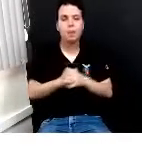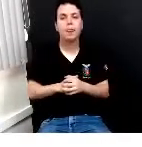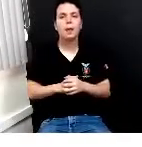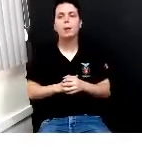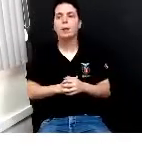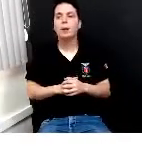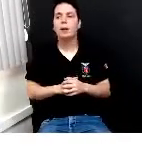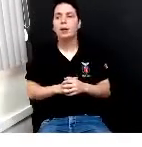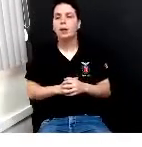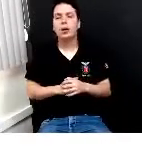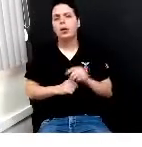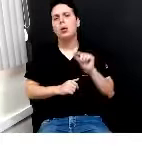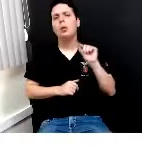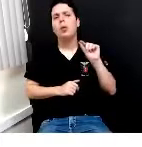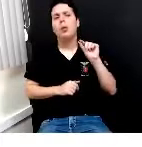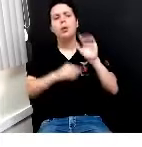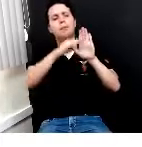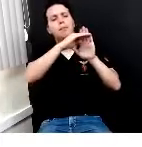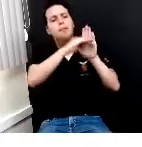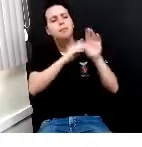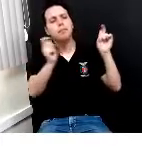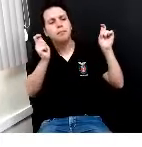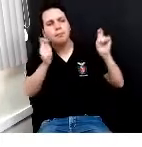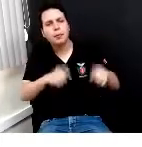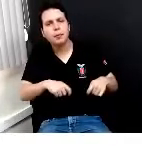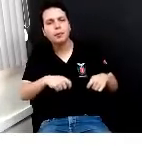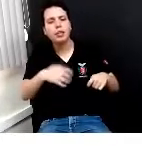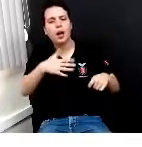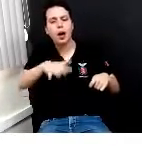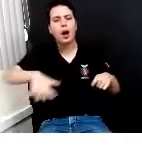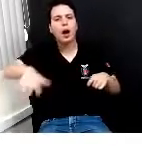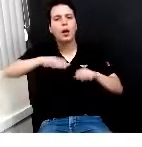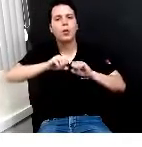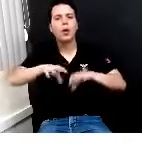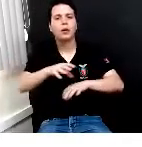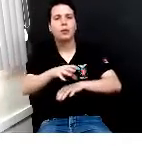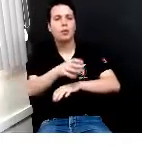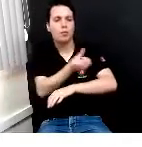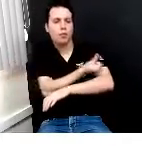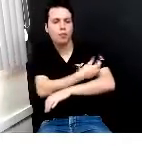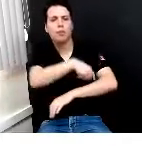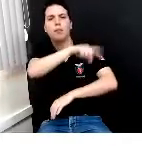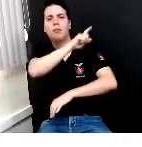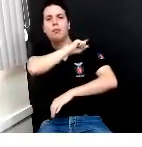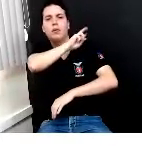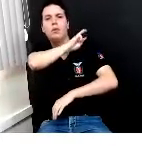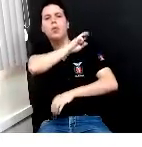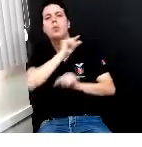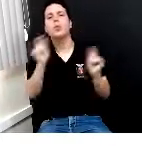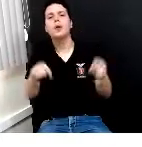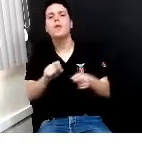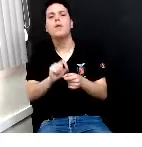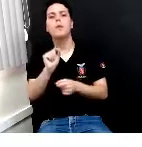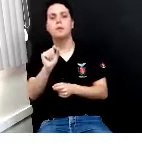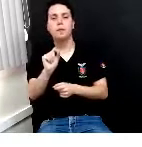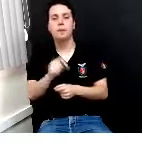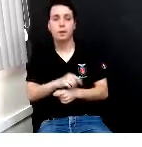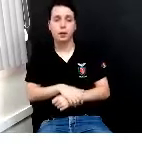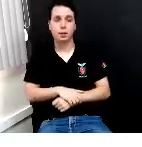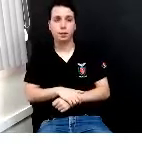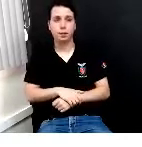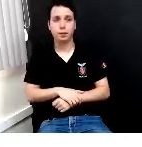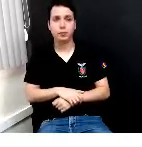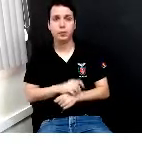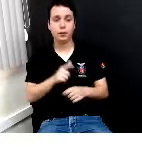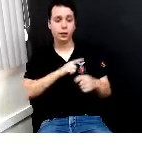são viáveis para a educação básica como um todo. Se eu pensar o ensino fundamental e o ensino médio, nós temos duas grandes